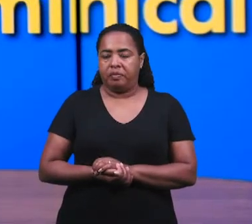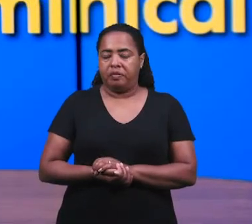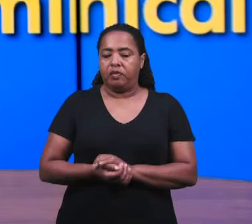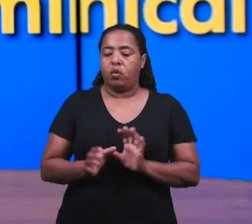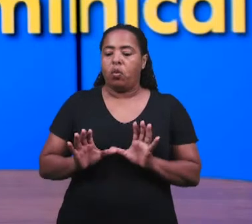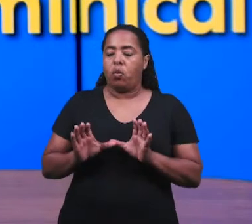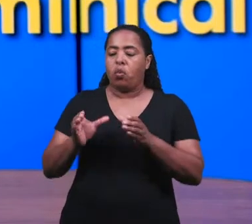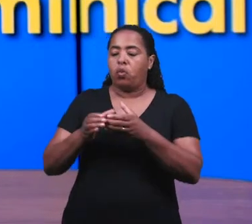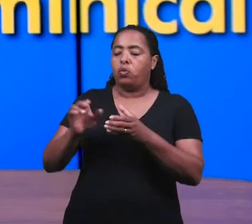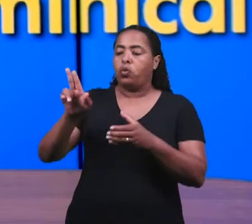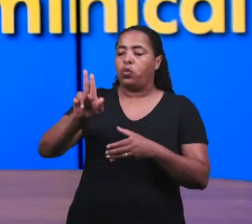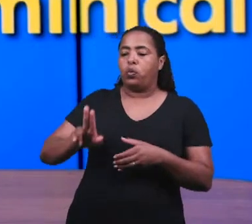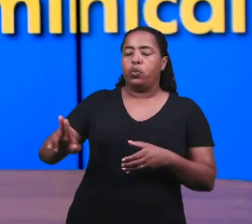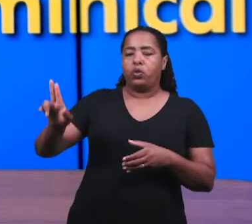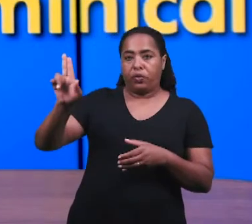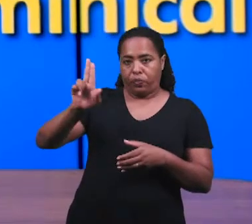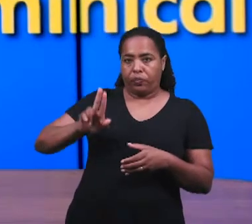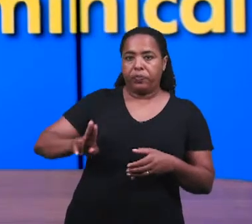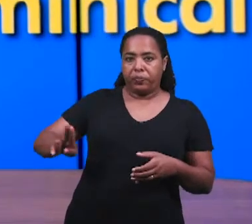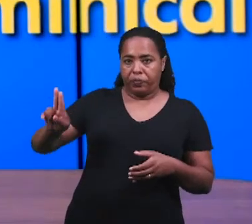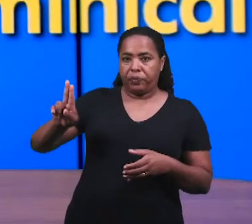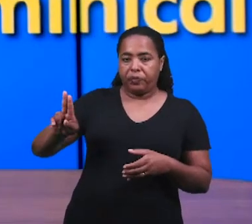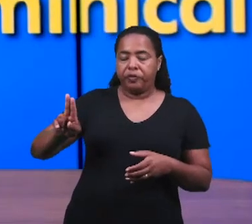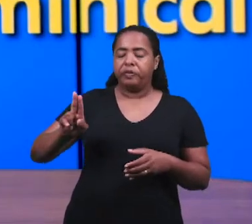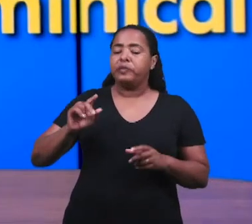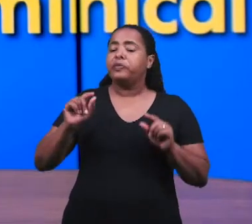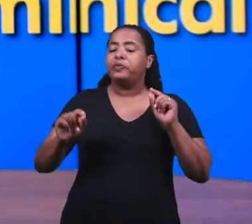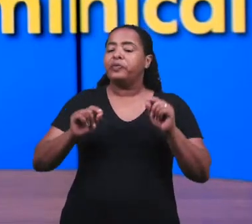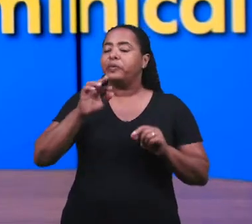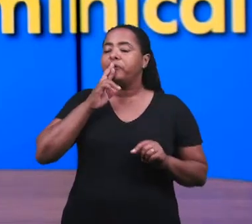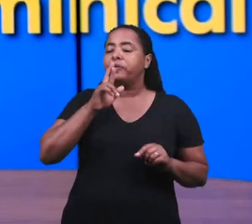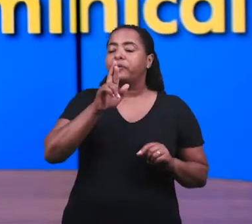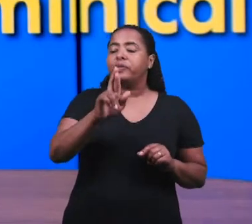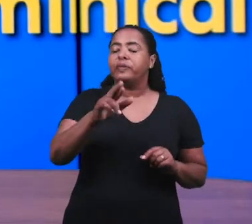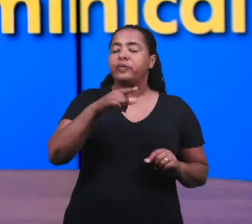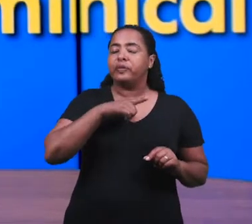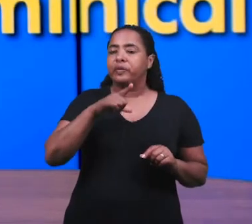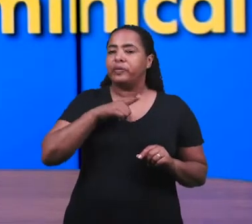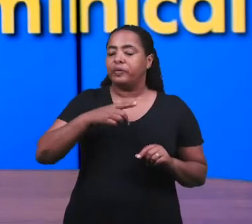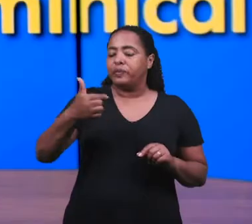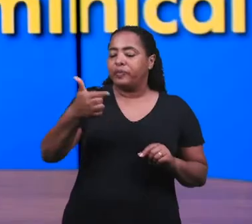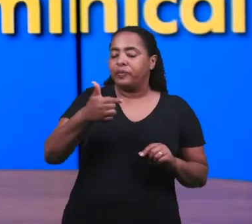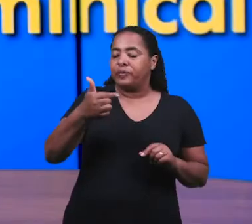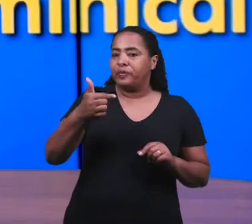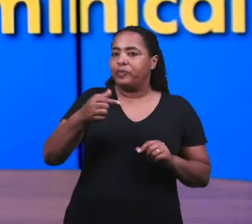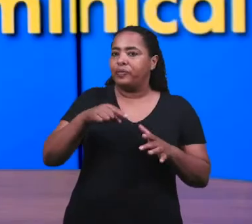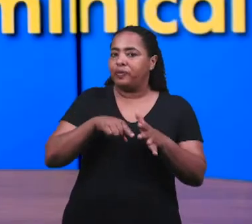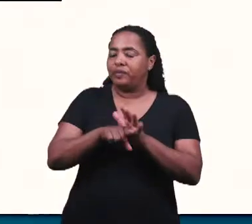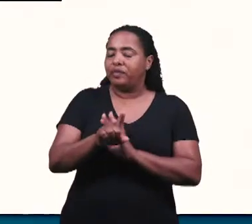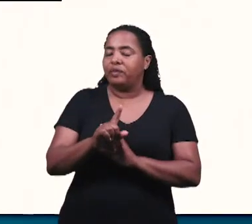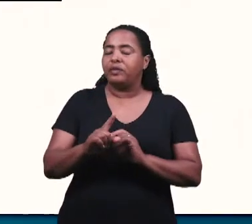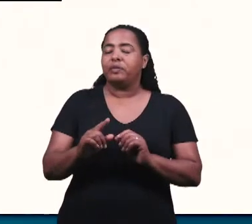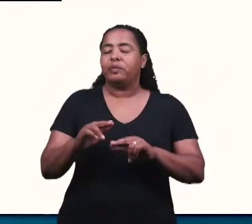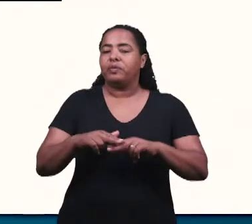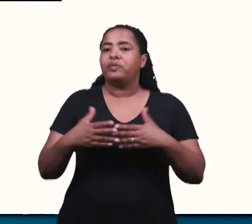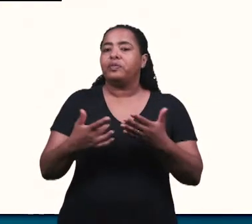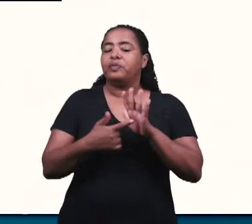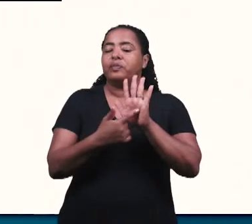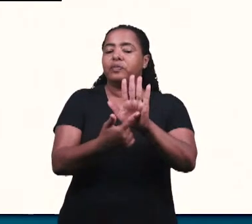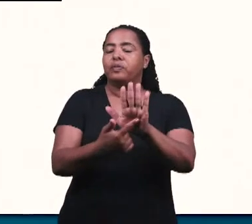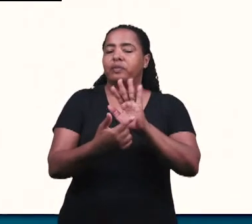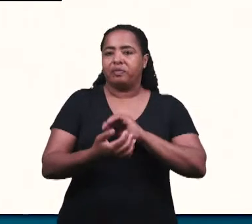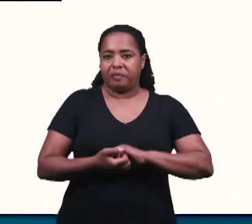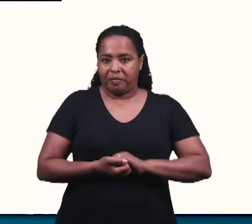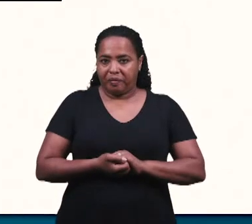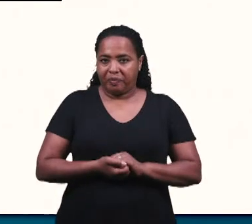aos universitários e vamos ver o que os nossos universitários vão responder nessa segunda pergunta, porque ela diz assim, vamos